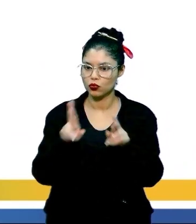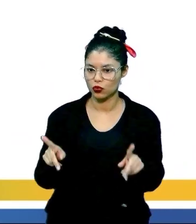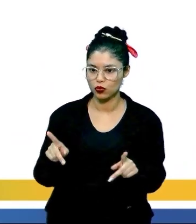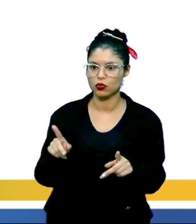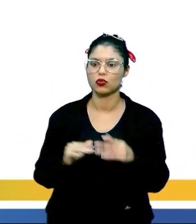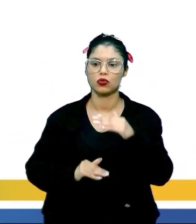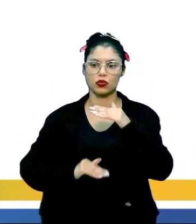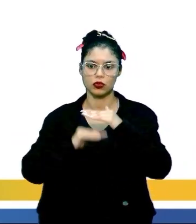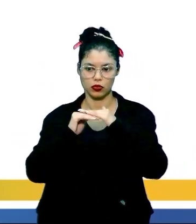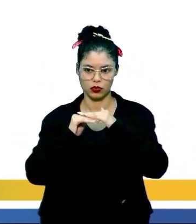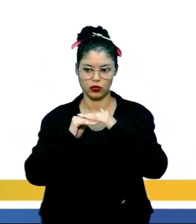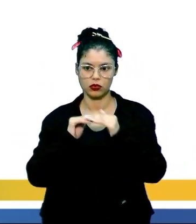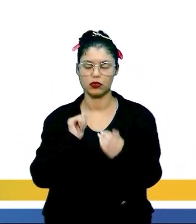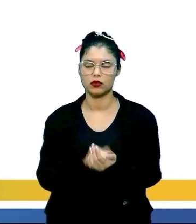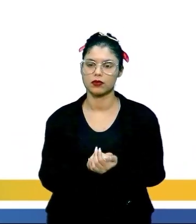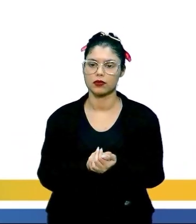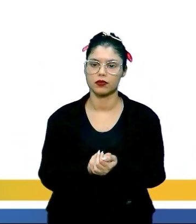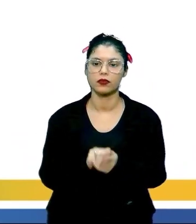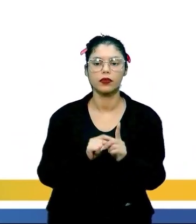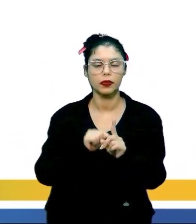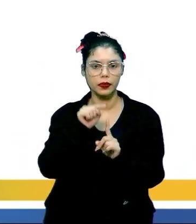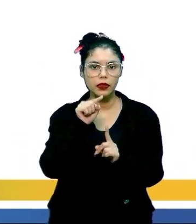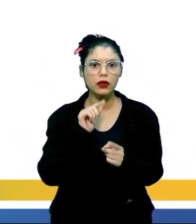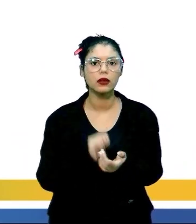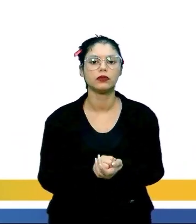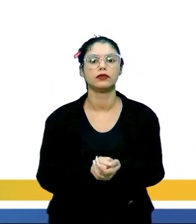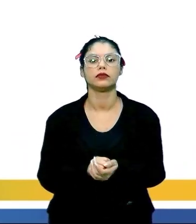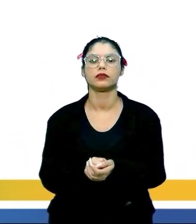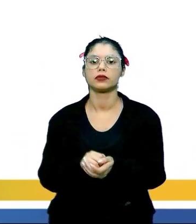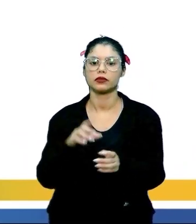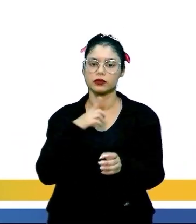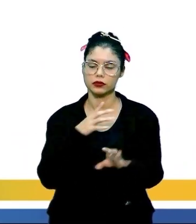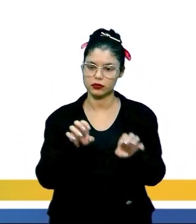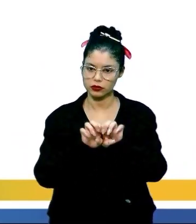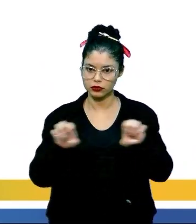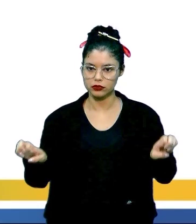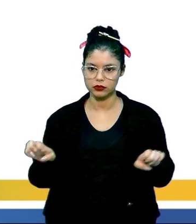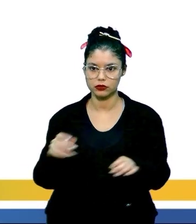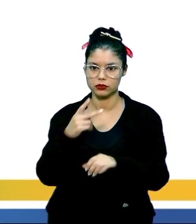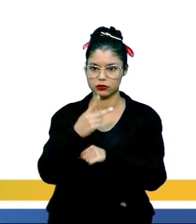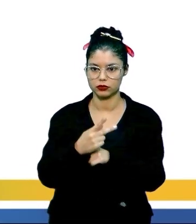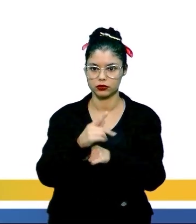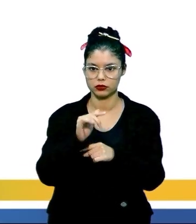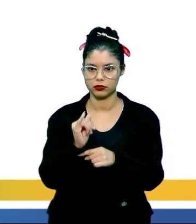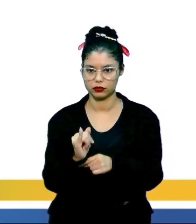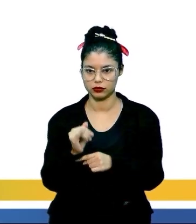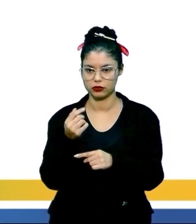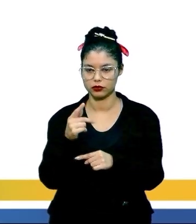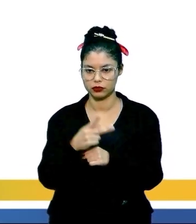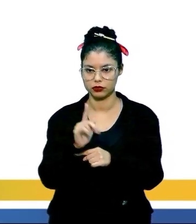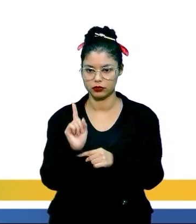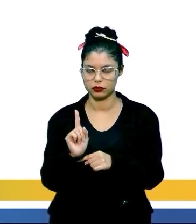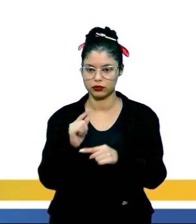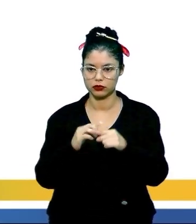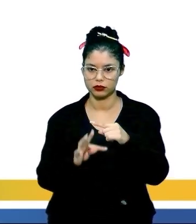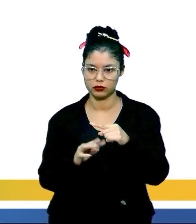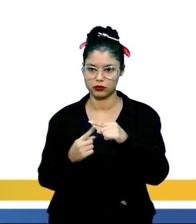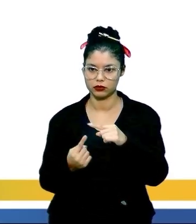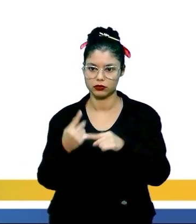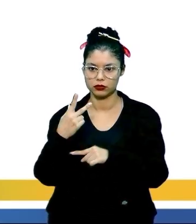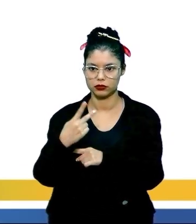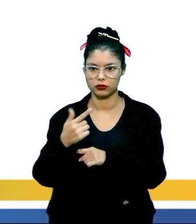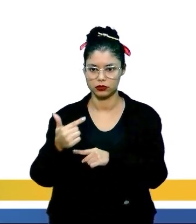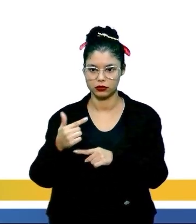de pressão e temperatura. Então a nossa equaçãozinha ela vai ficar P1 sobre T1 igual a P2